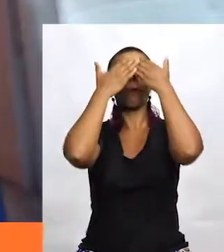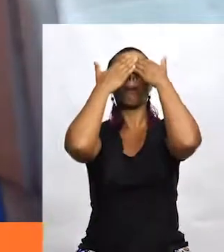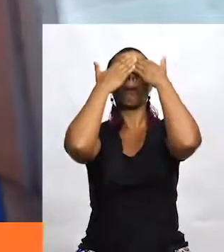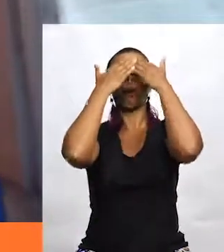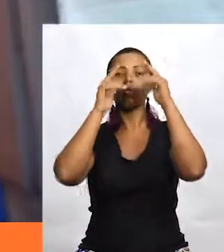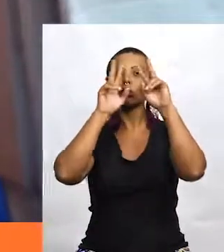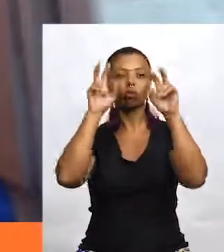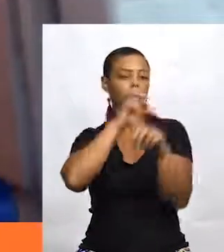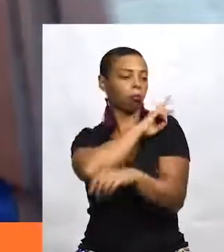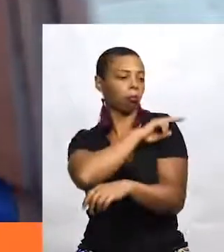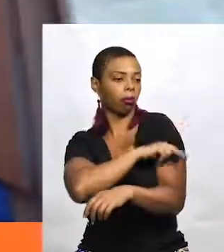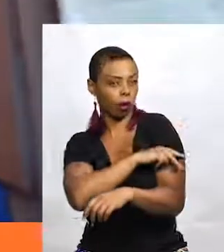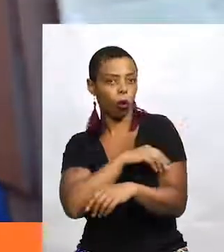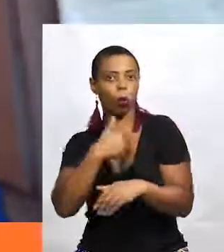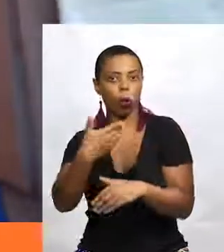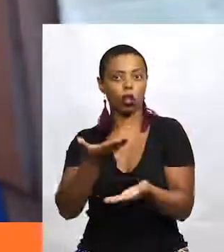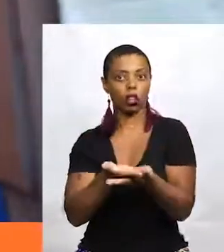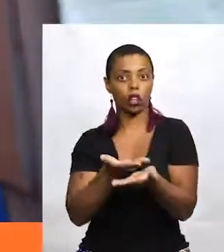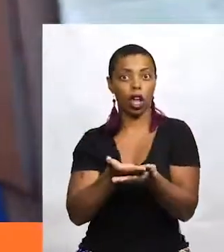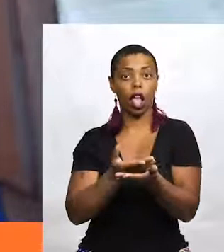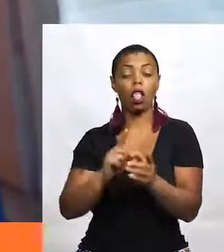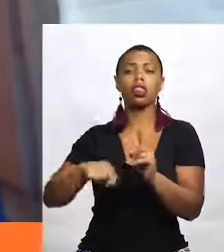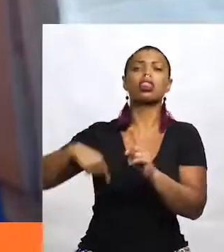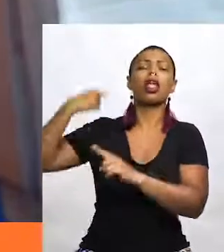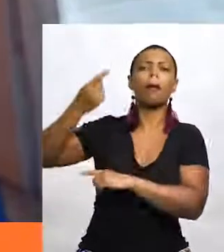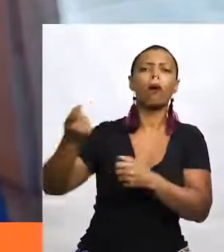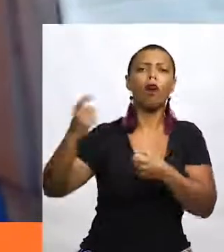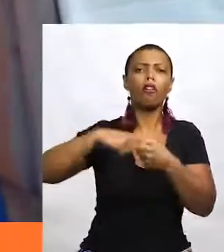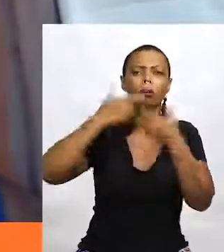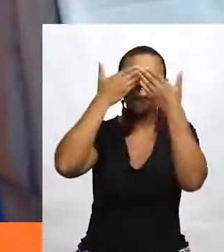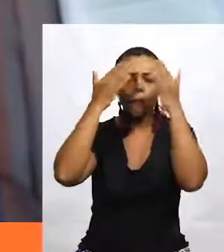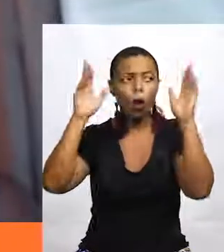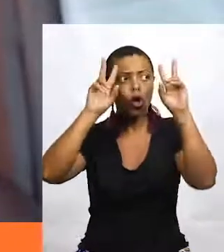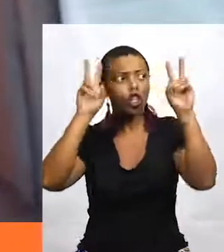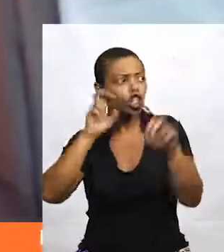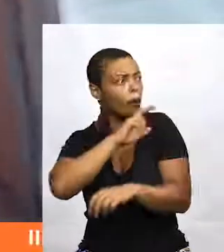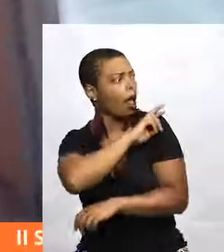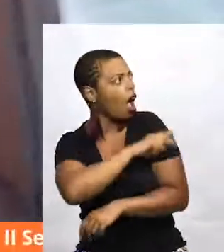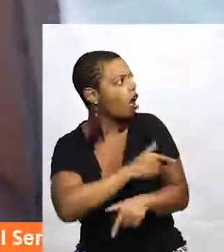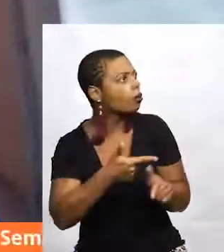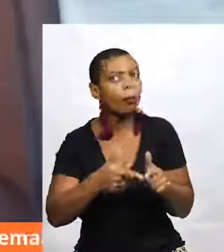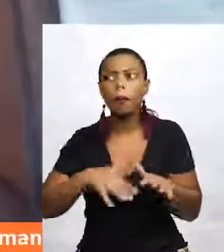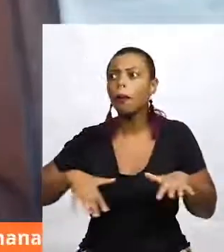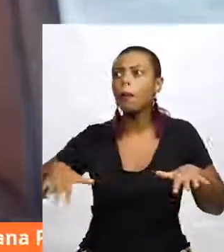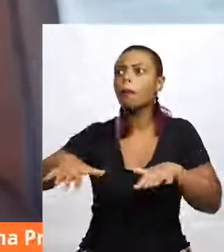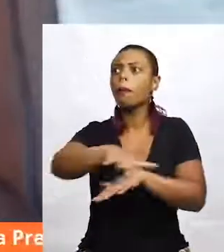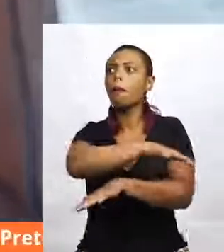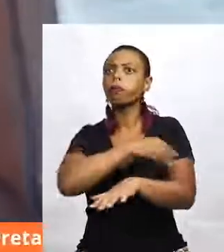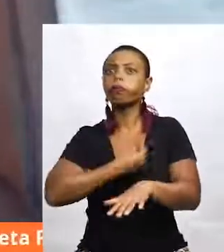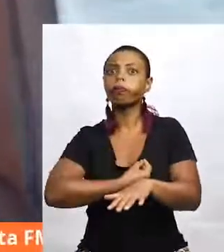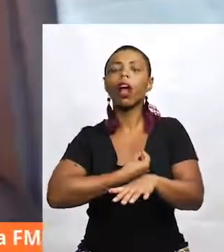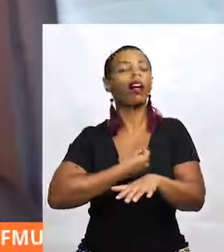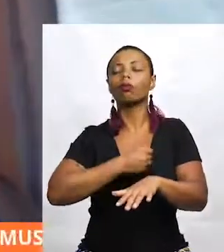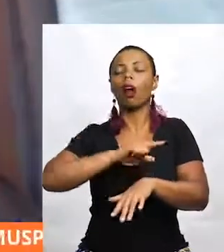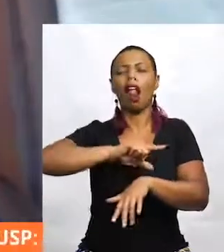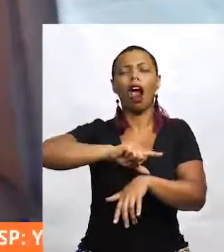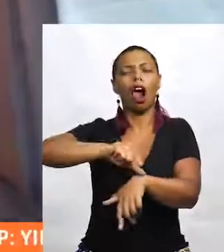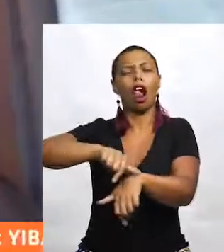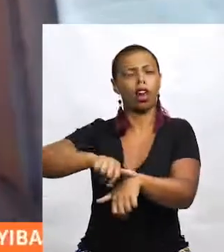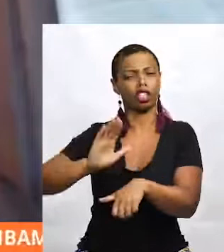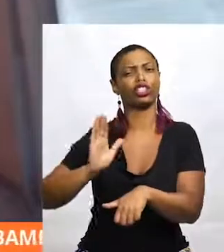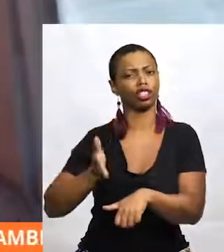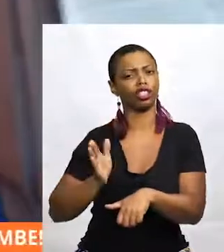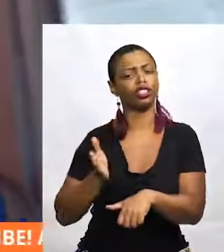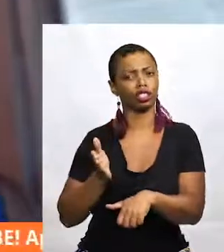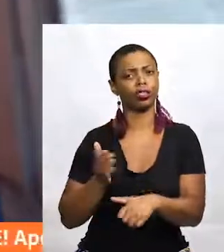retomar esse letramento racial e enfrentar e ressignificar as minhas vivências da universidade muito tarde.